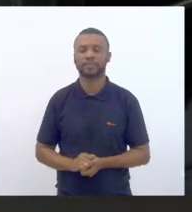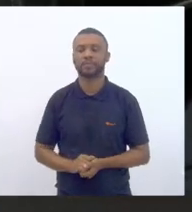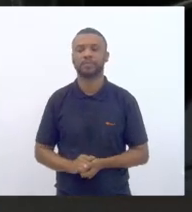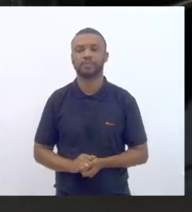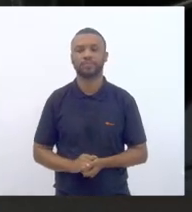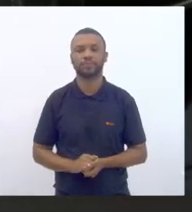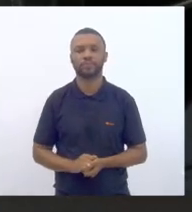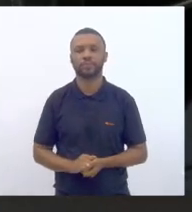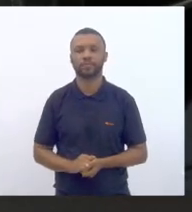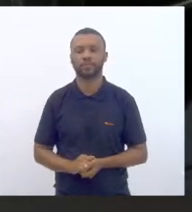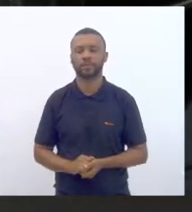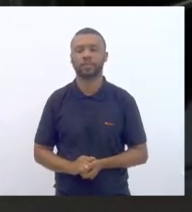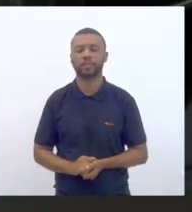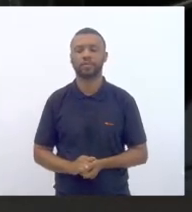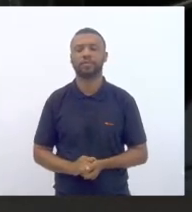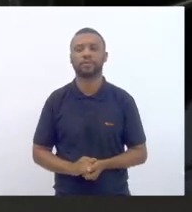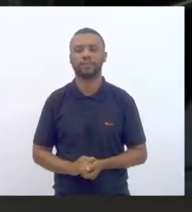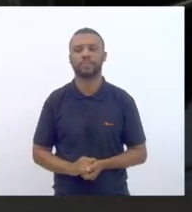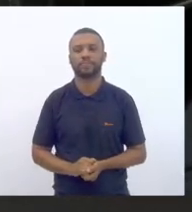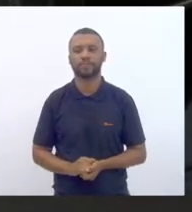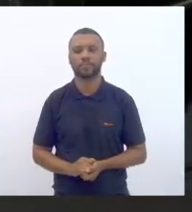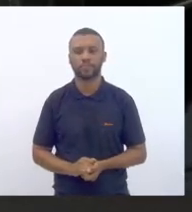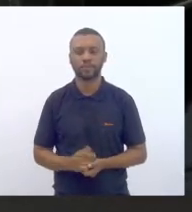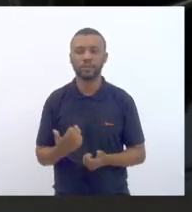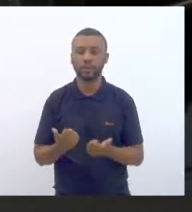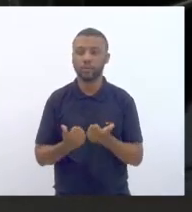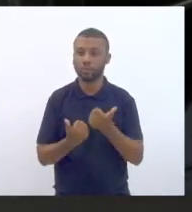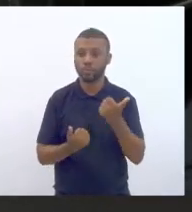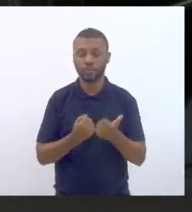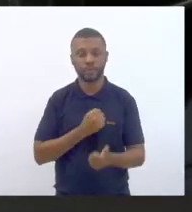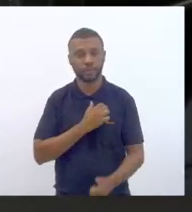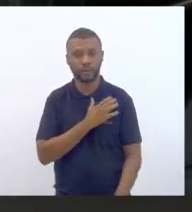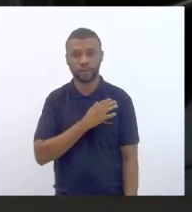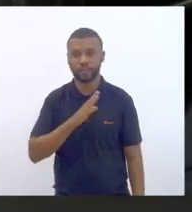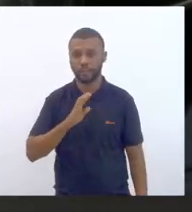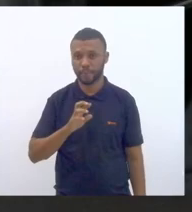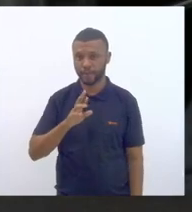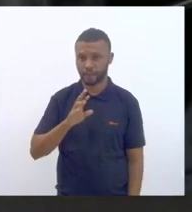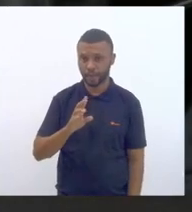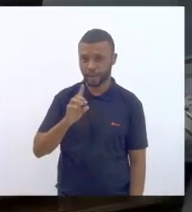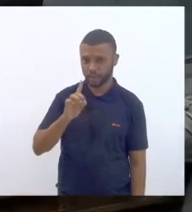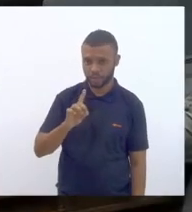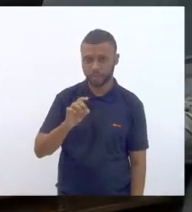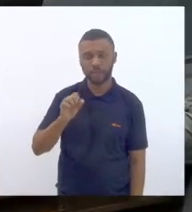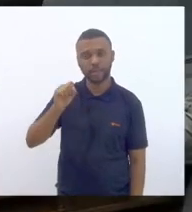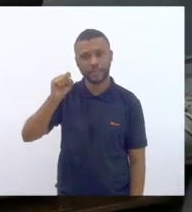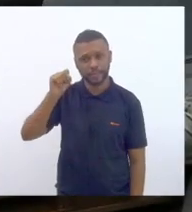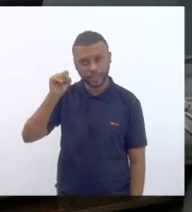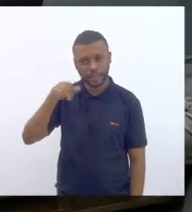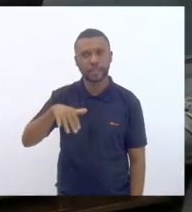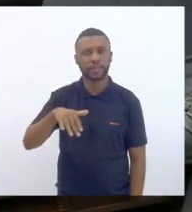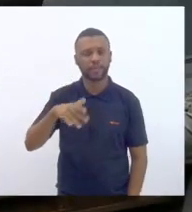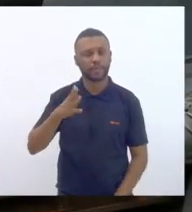Deputado Sérgio Loubach. Subtenente Bernardo. Deputado Subtenente sim. Bernardo.